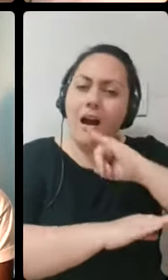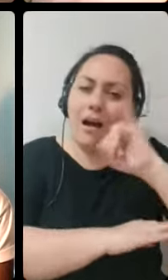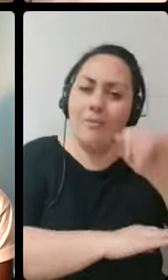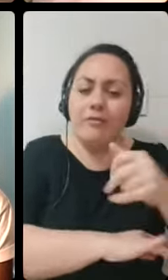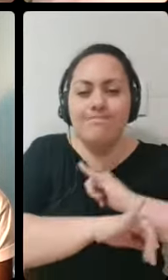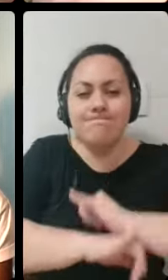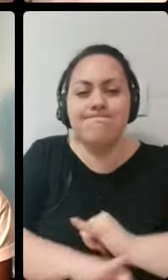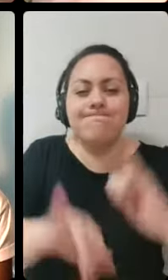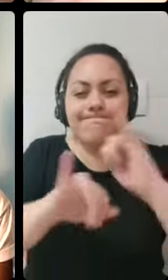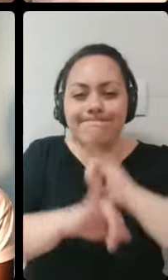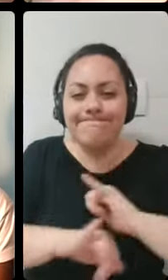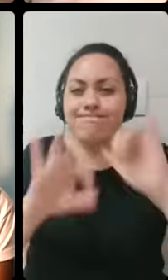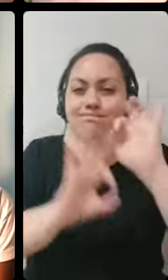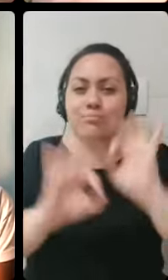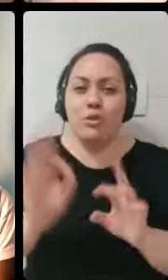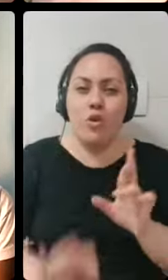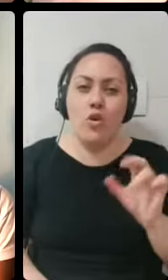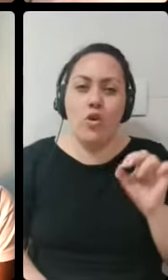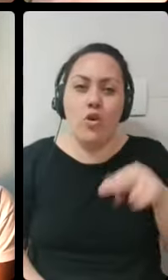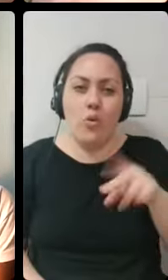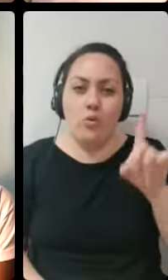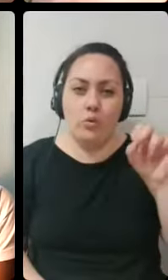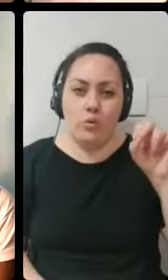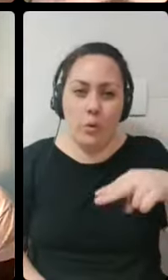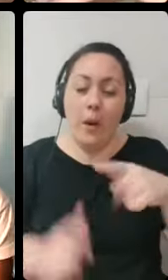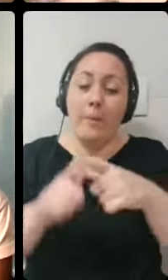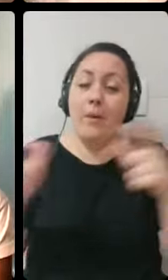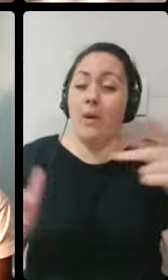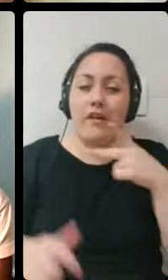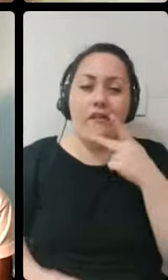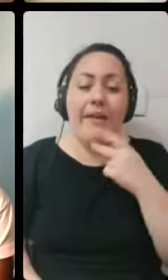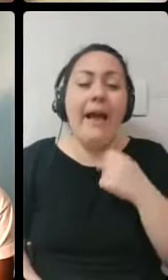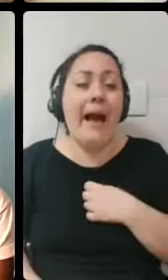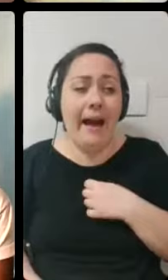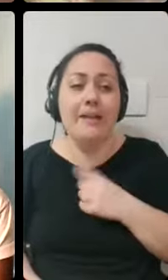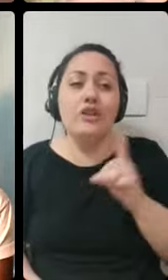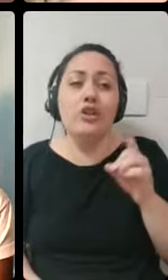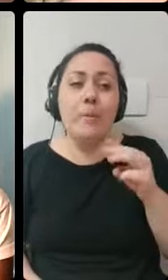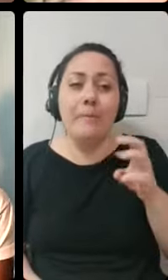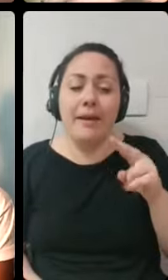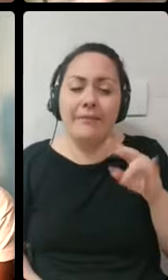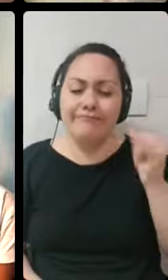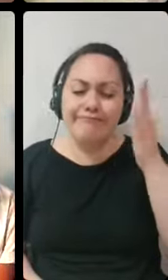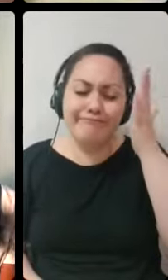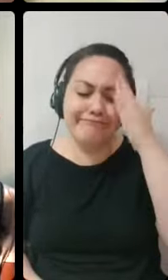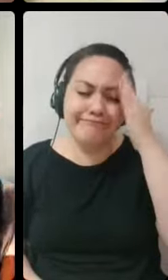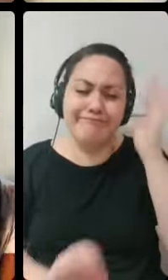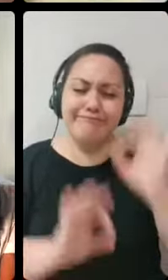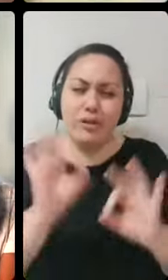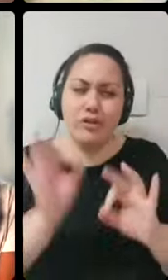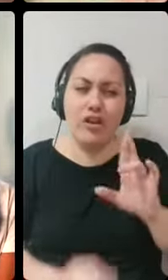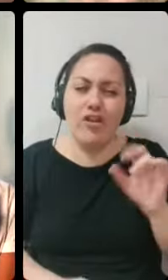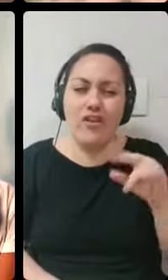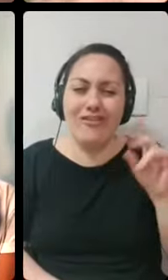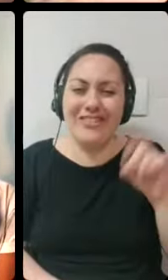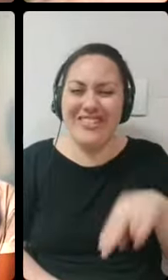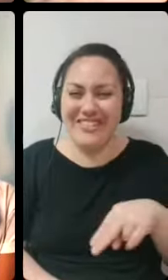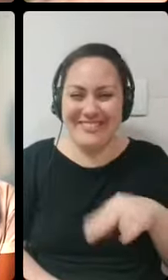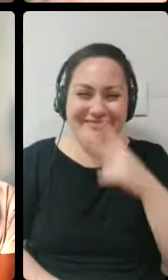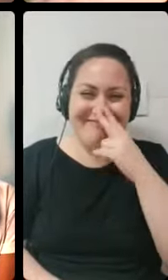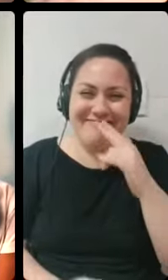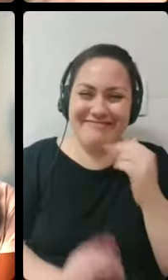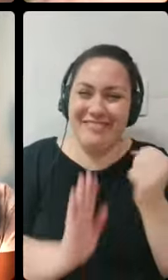conhecida, ai, a Domênica, a menina do projeto Rondon. E aí, eu acho que eu dei, né, mais portas para as